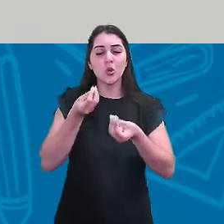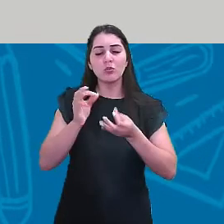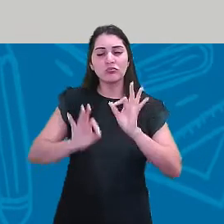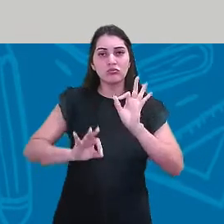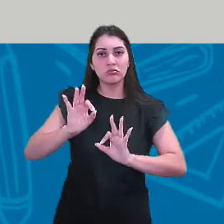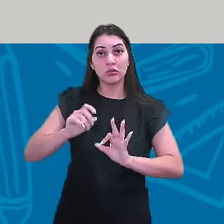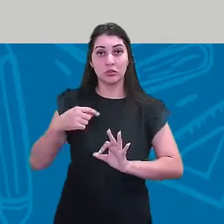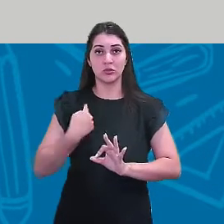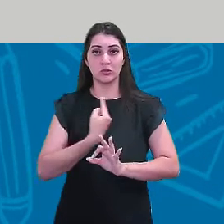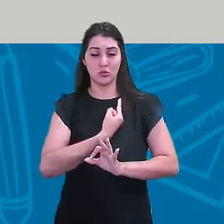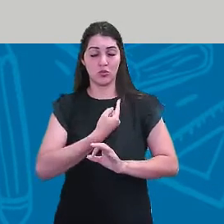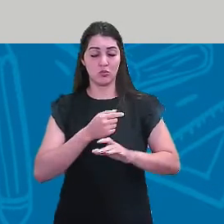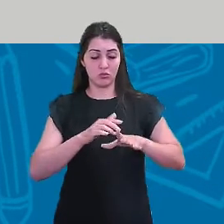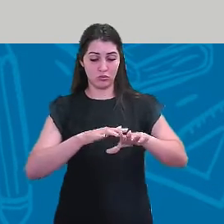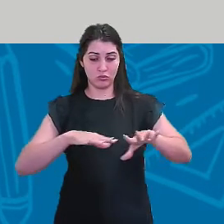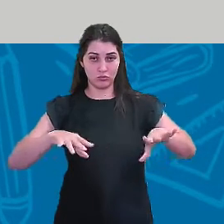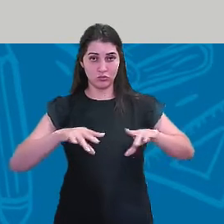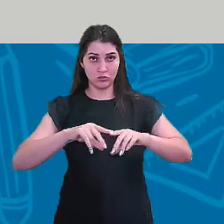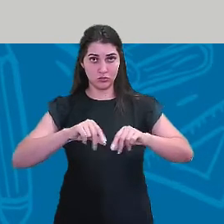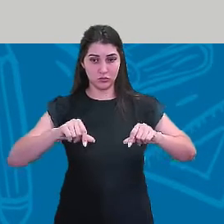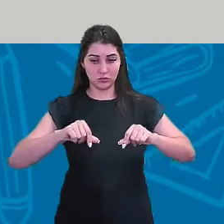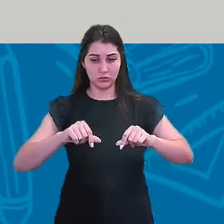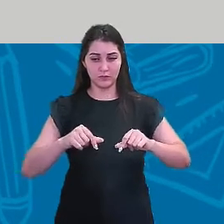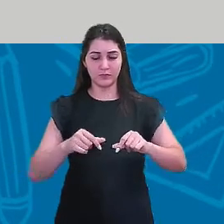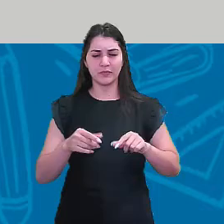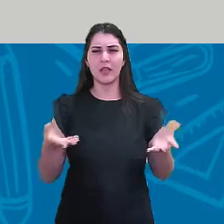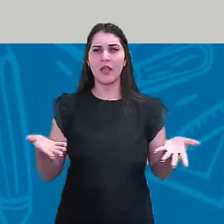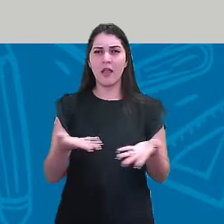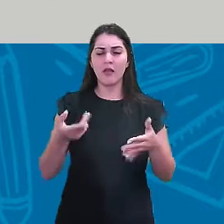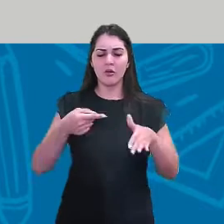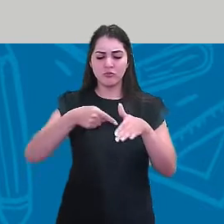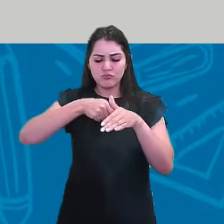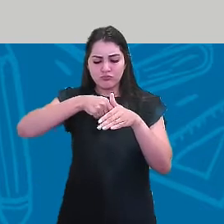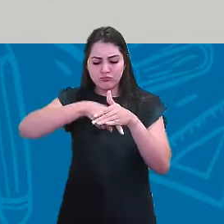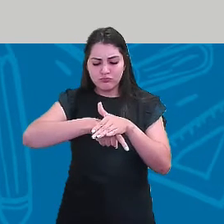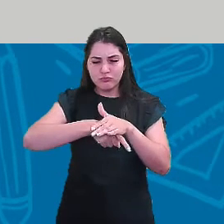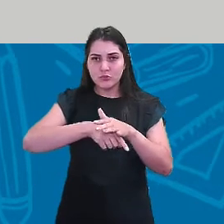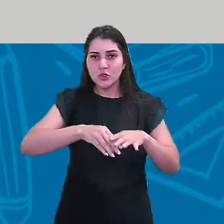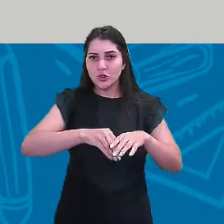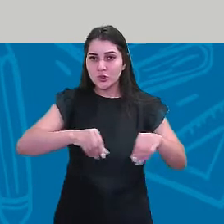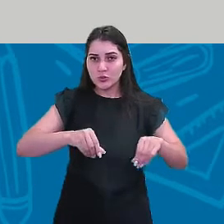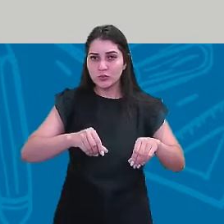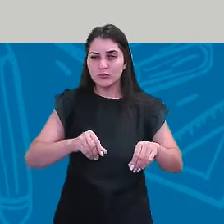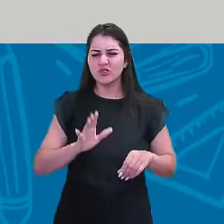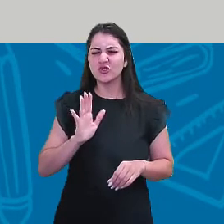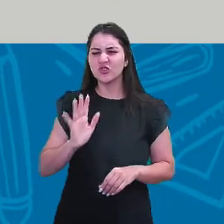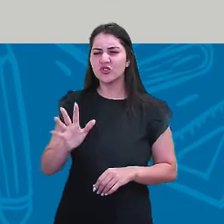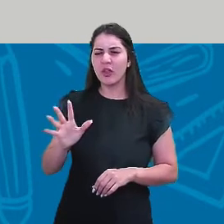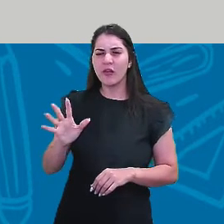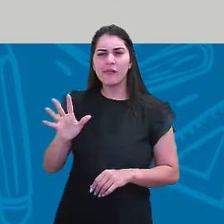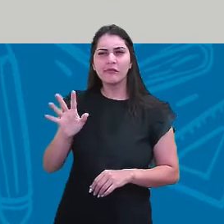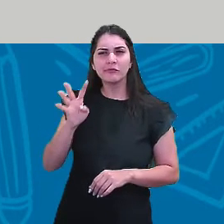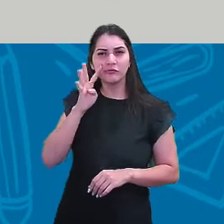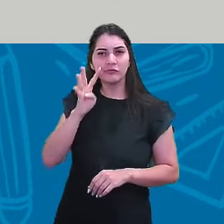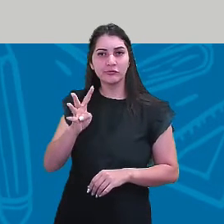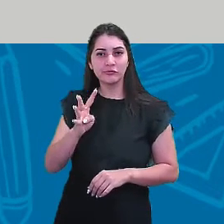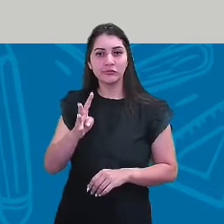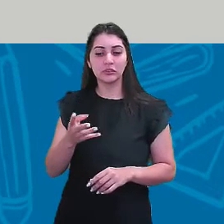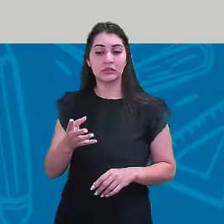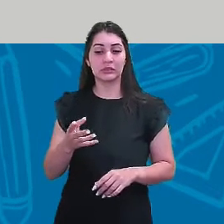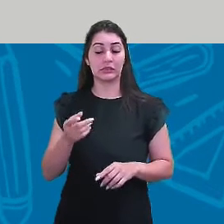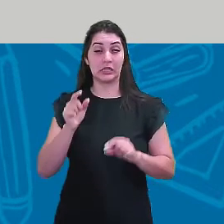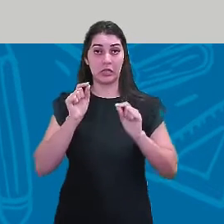solo. Continuando. Subsolo. Aposto que você já ouviu falar nisso. É a camada do solo que se